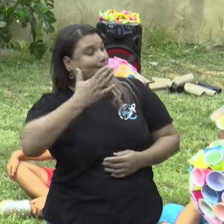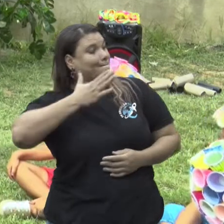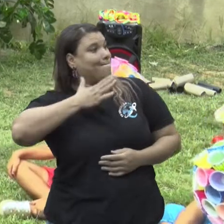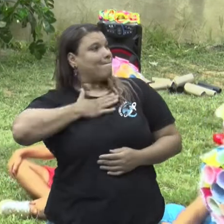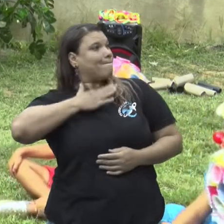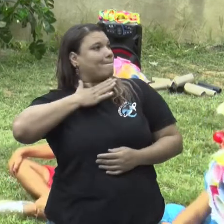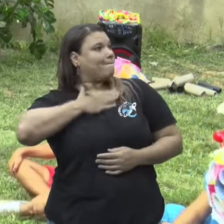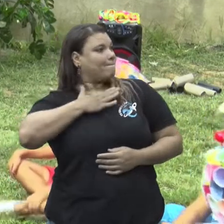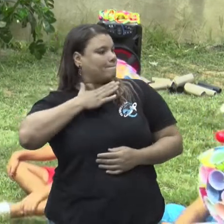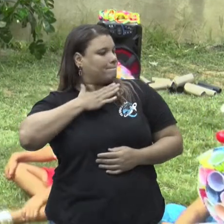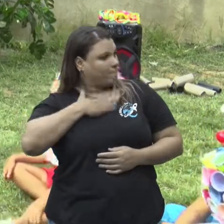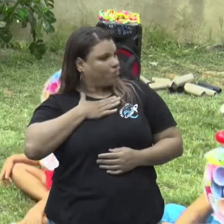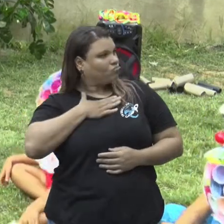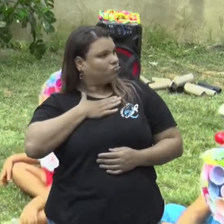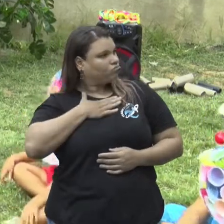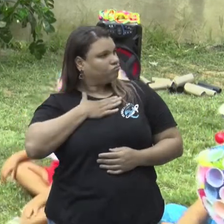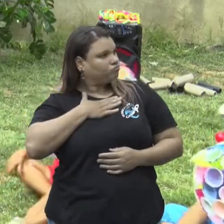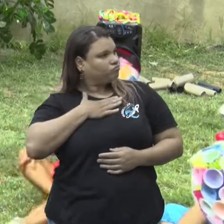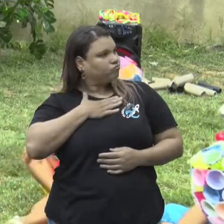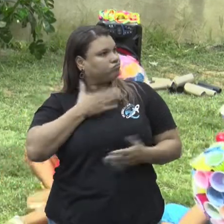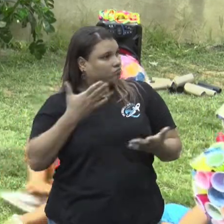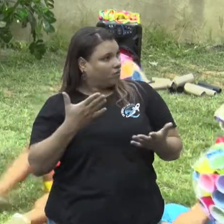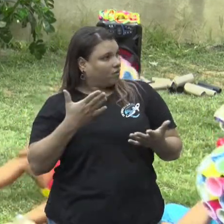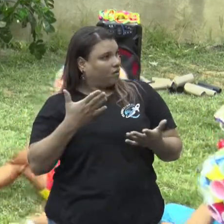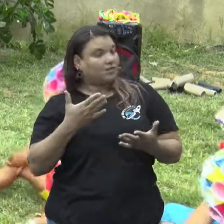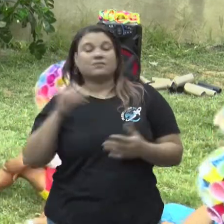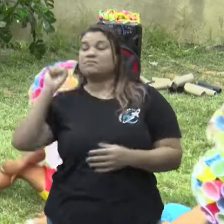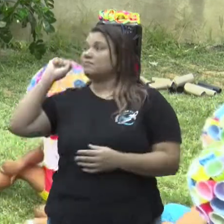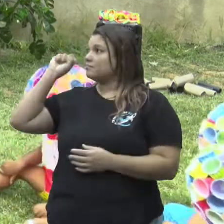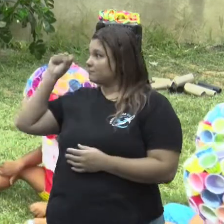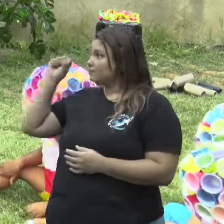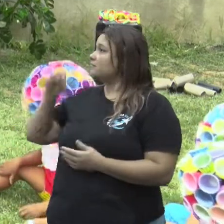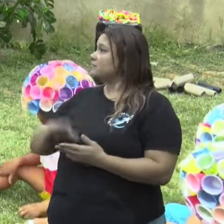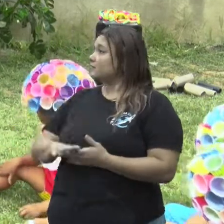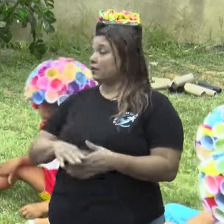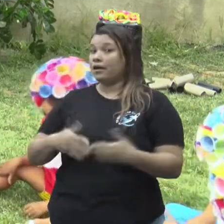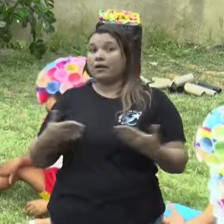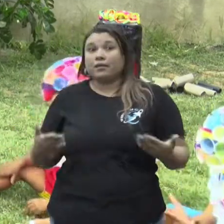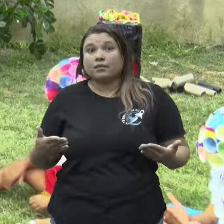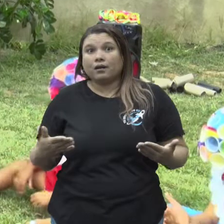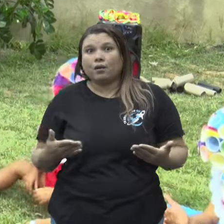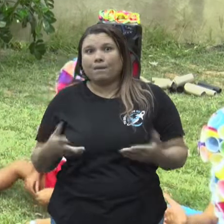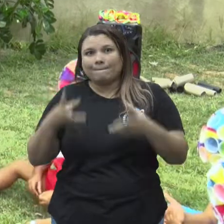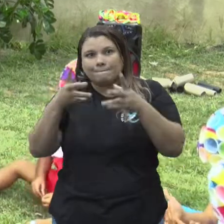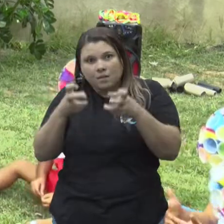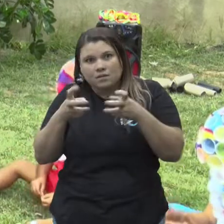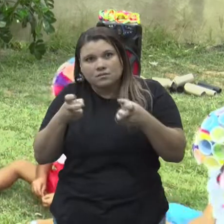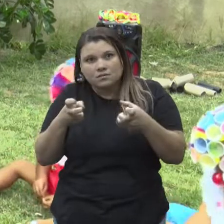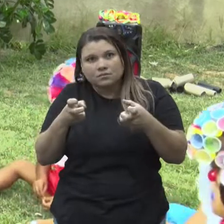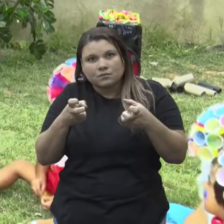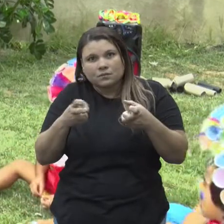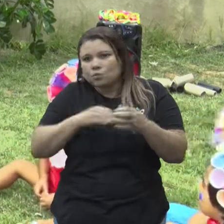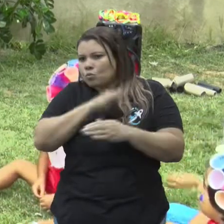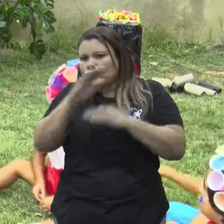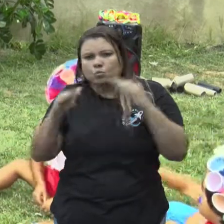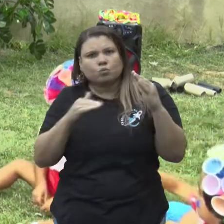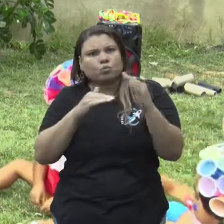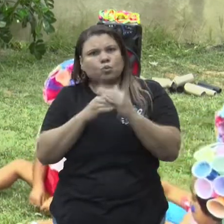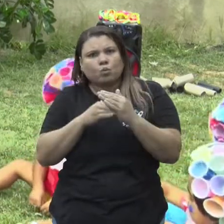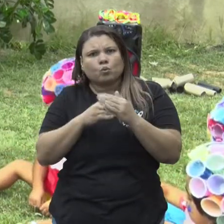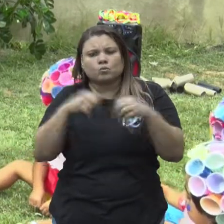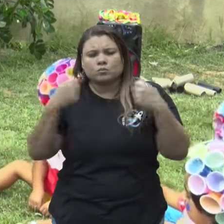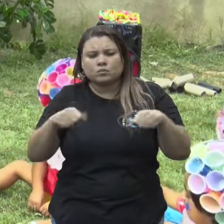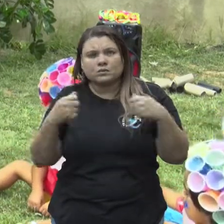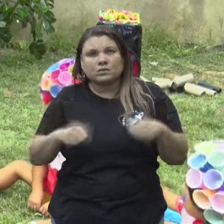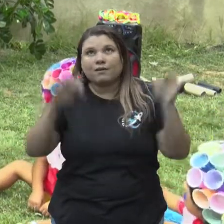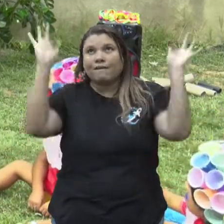eu tenho. E aí, criança, todo mundo tem que ser feliz do jeito que é, não é verdade? Sim! E quem é